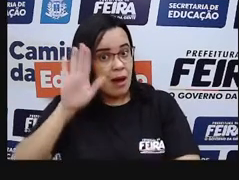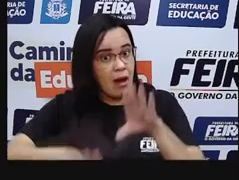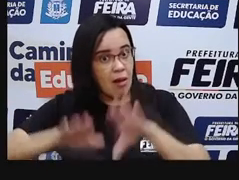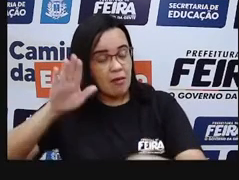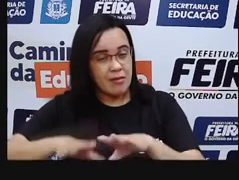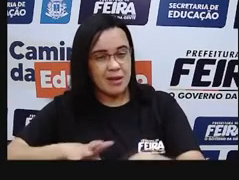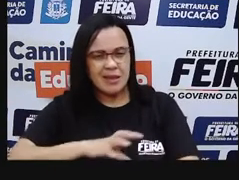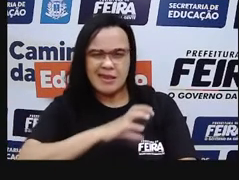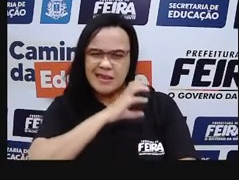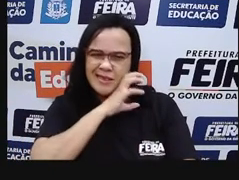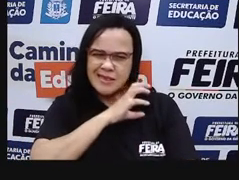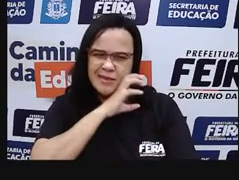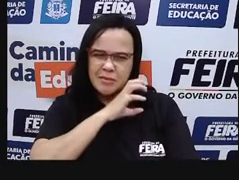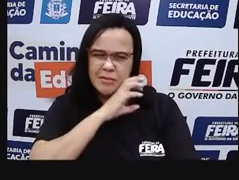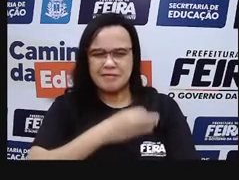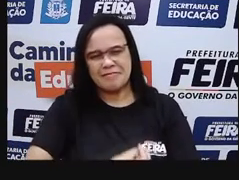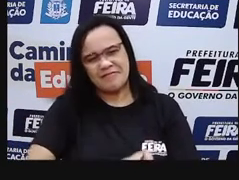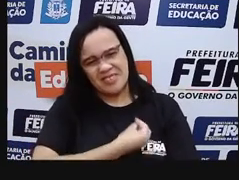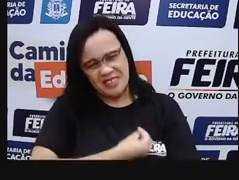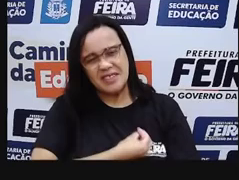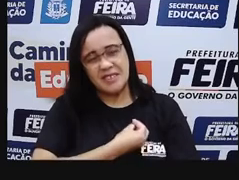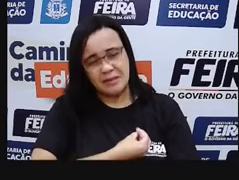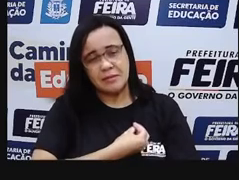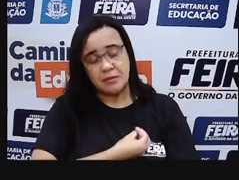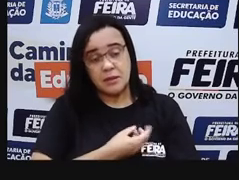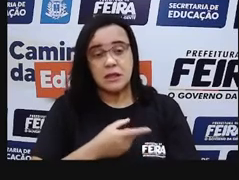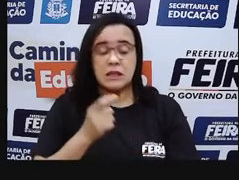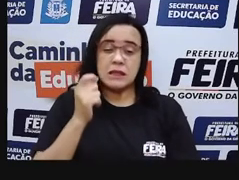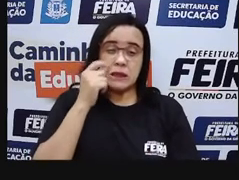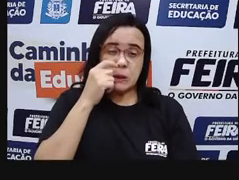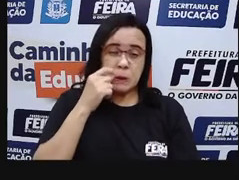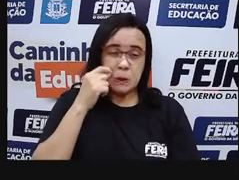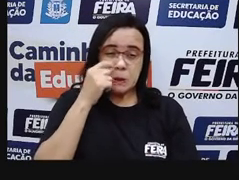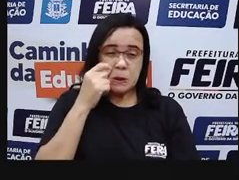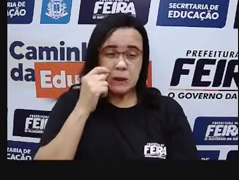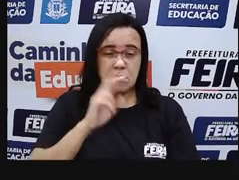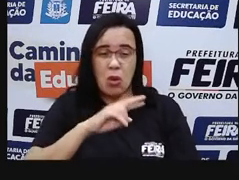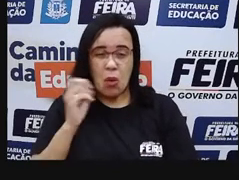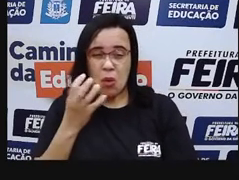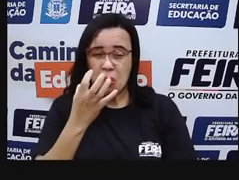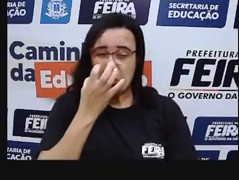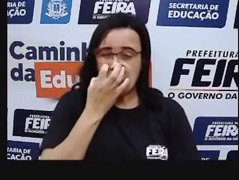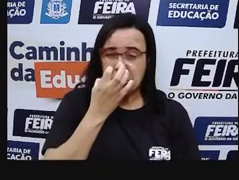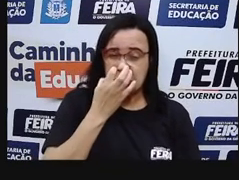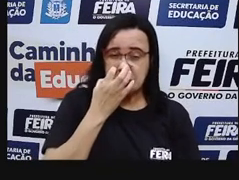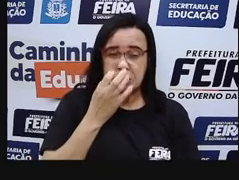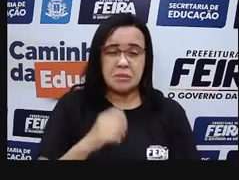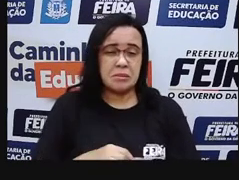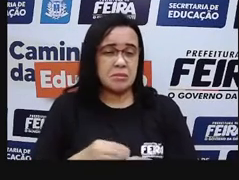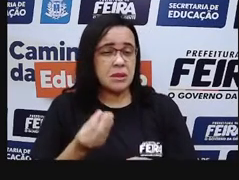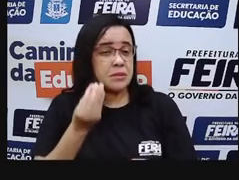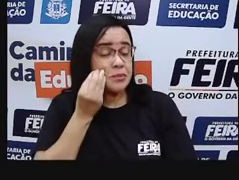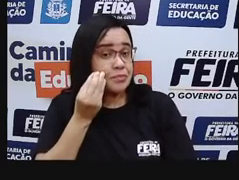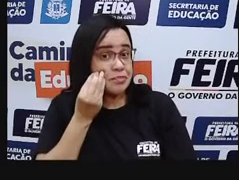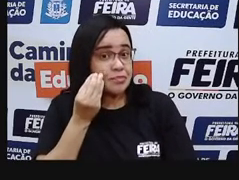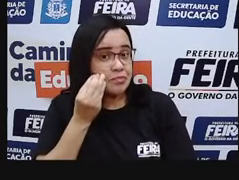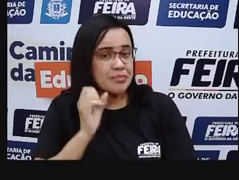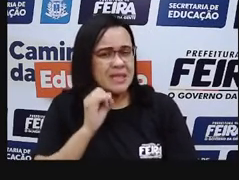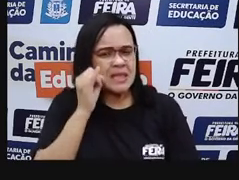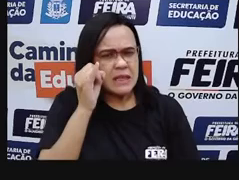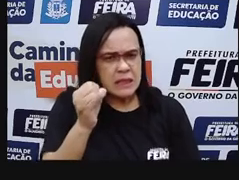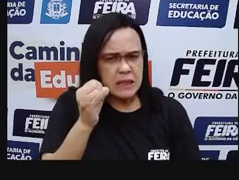como foi dores abre às vezes cachorros para fazer o teste se essa substância